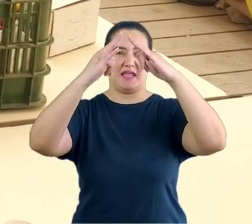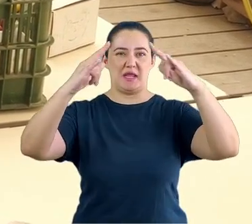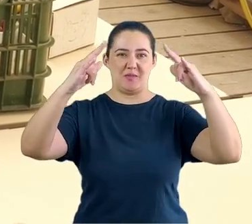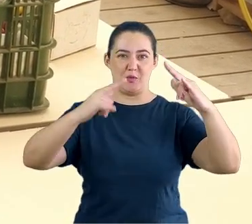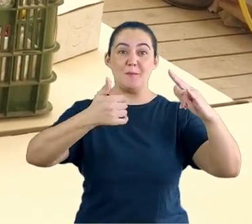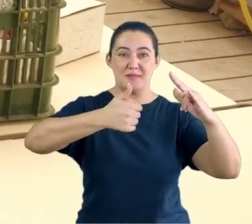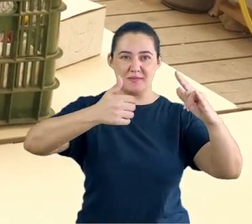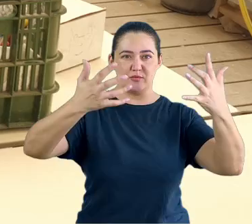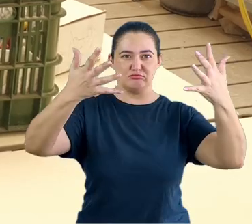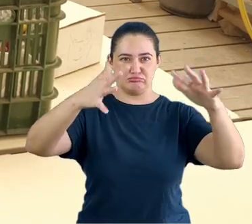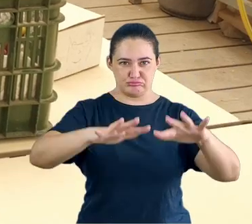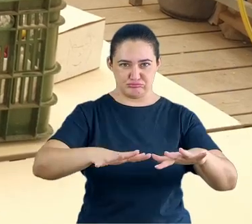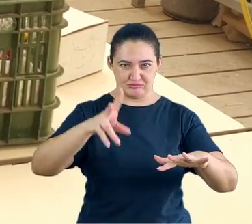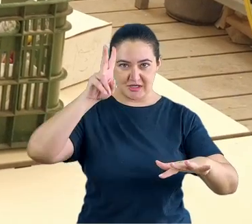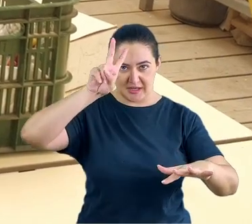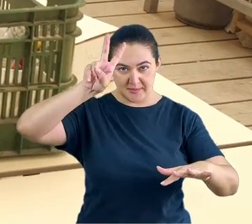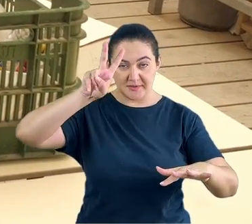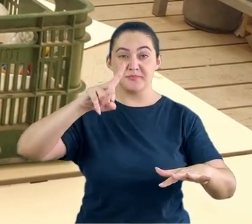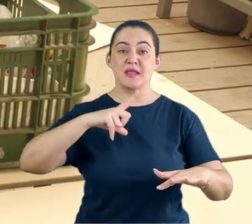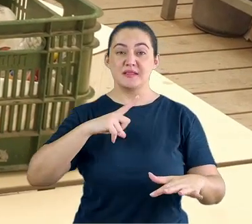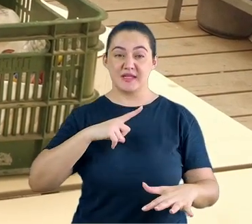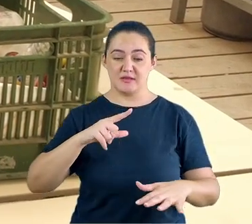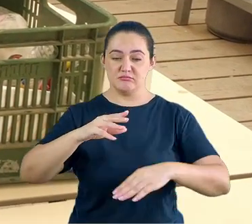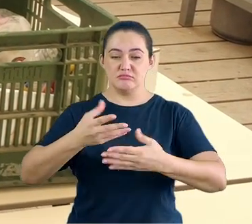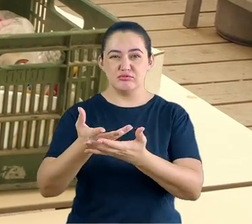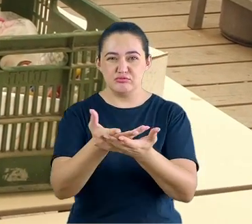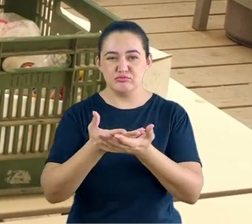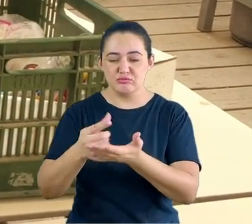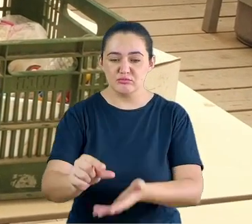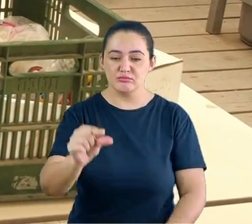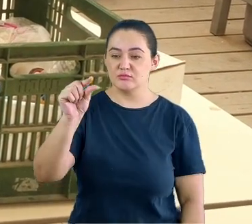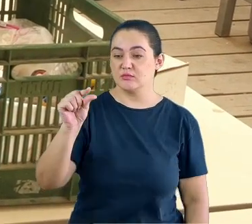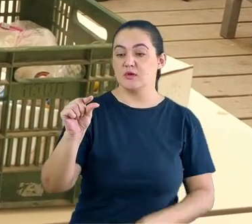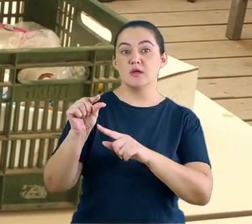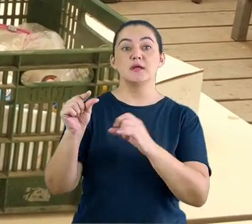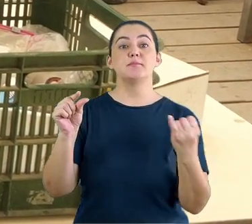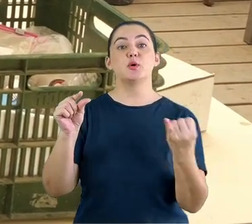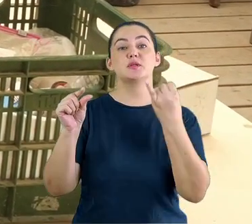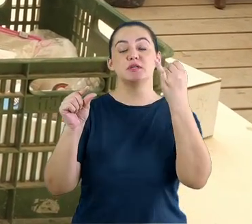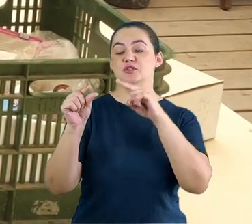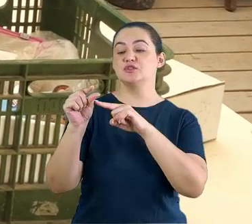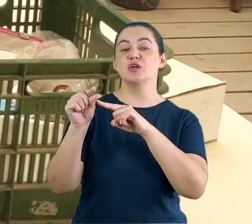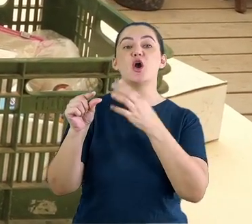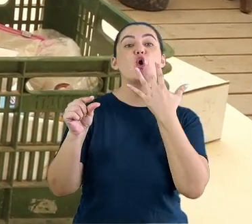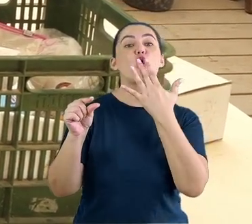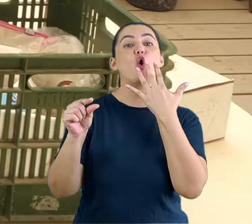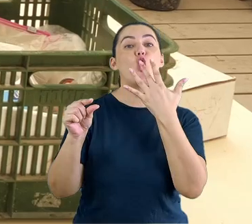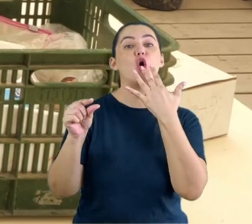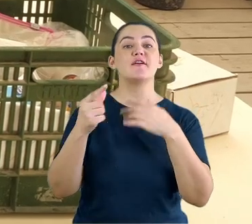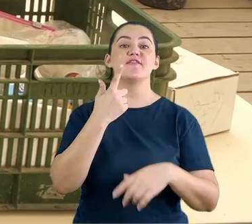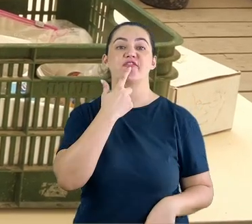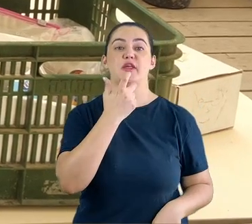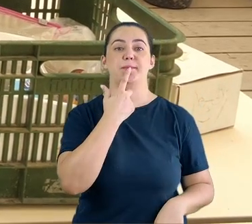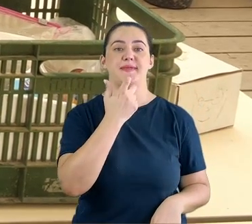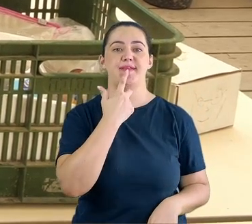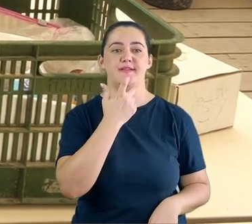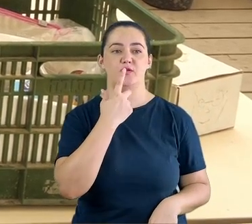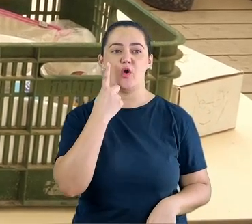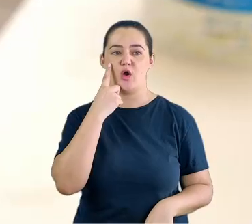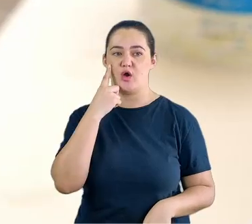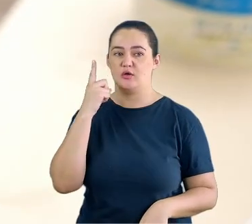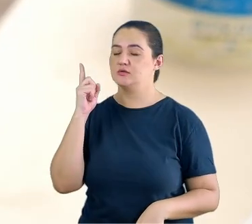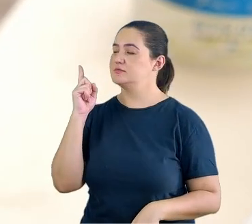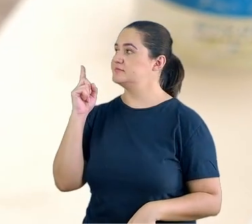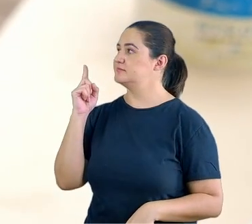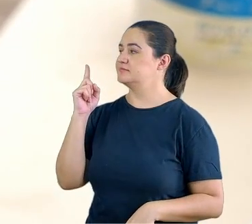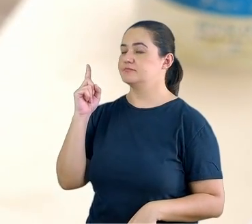antigas, eu tenho aqui um pedaço que é muito precioso, sabe por quê? Essa cor avermelhada que você tem